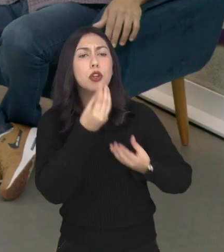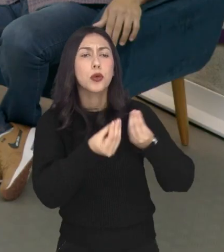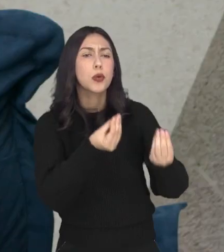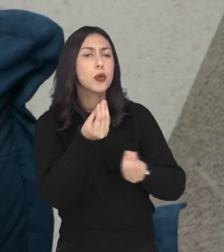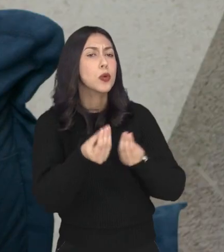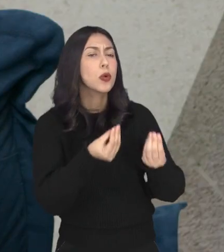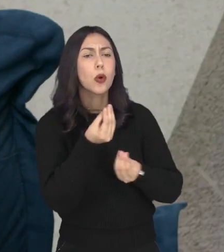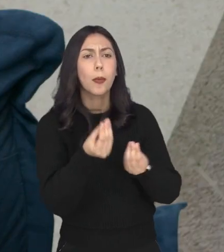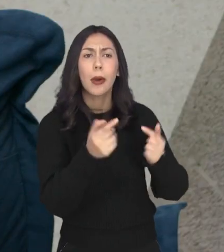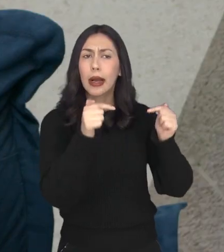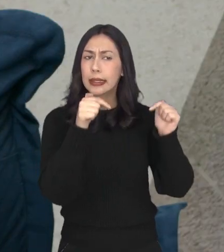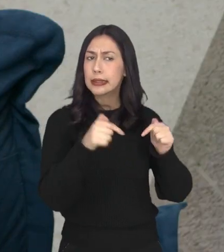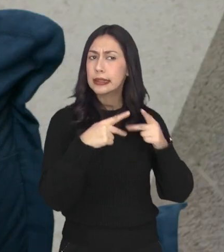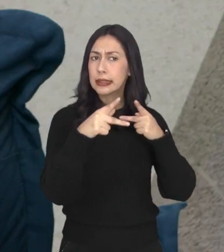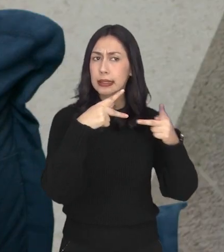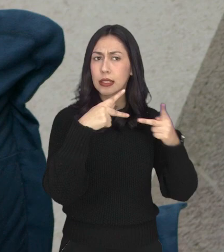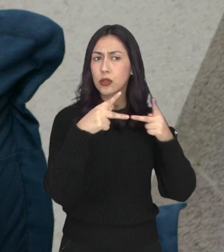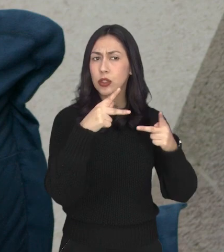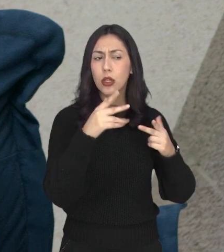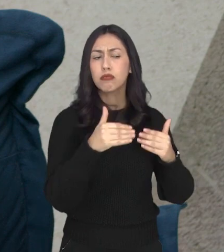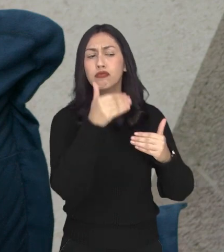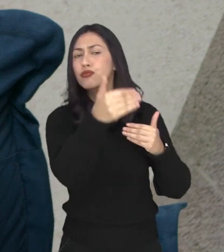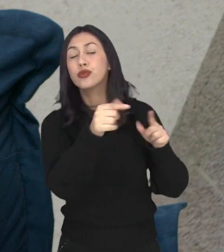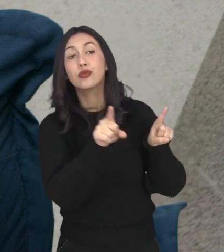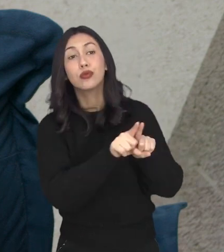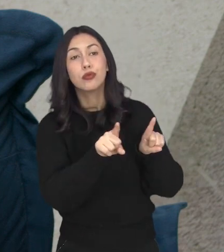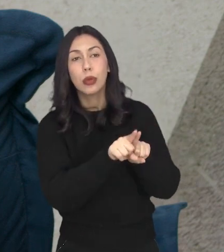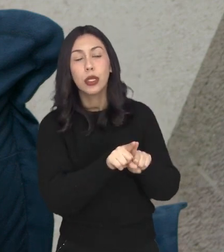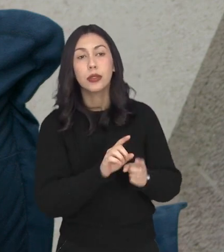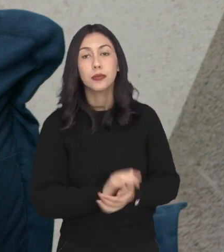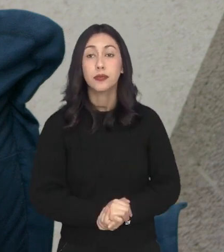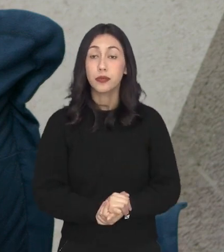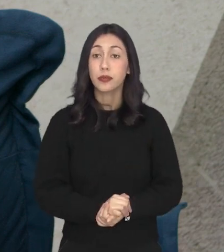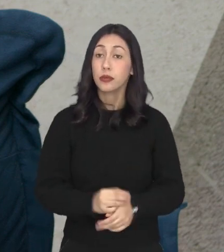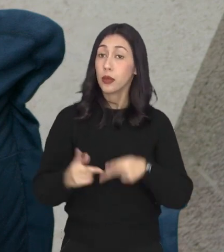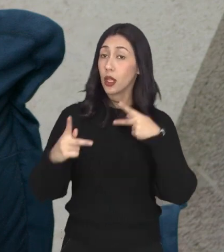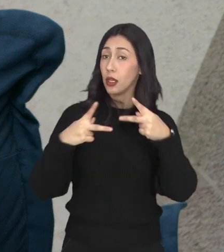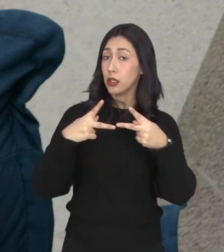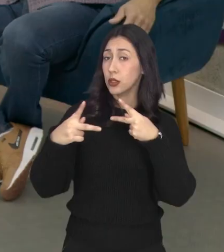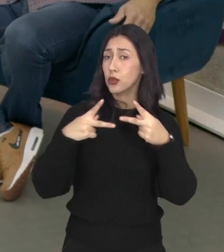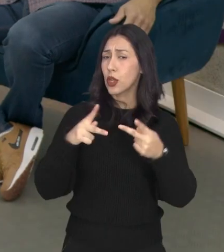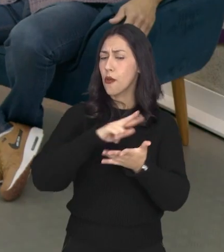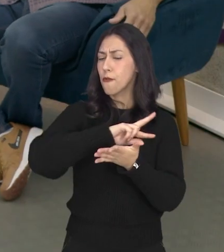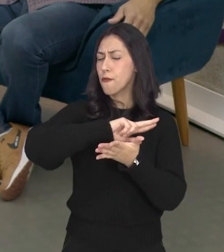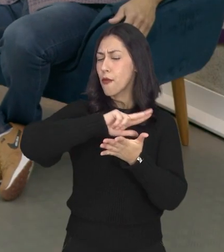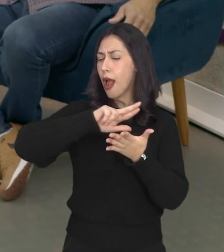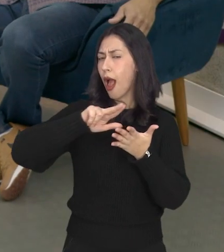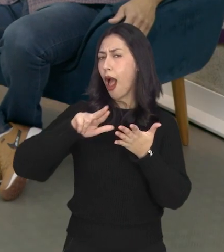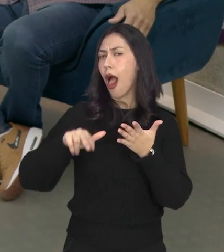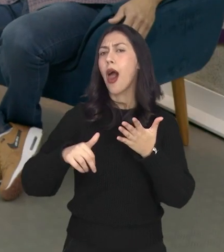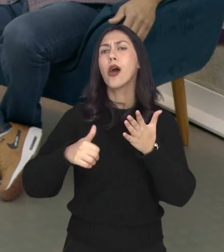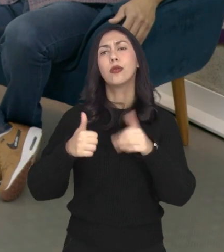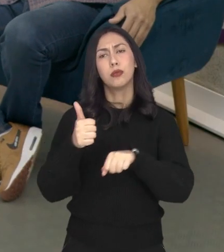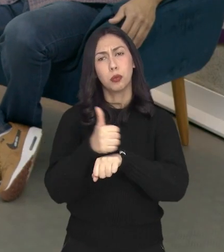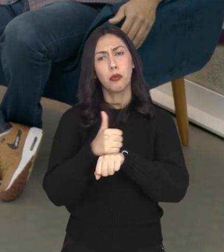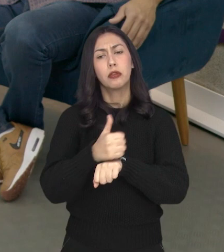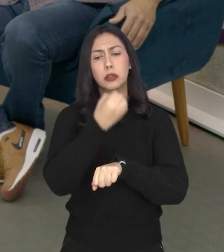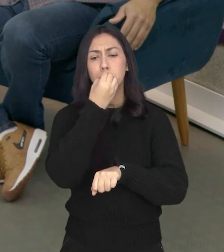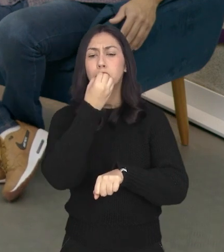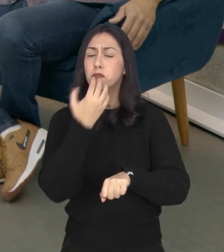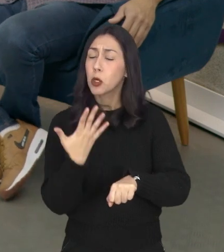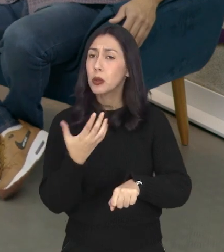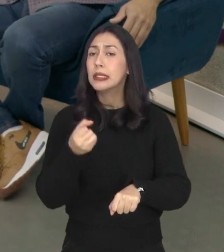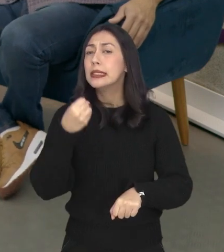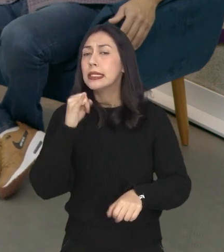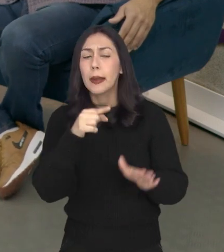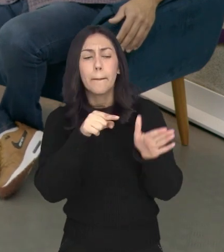está o mercado para esses jogadores? Aqui em São José e fora daqui? São José tem muito jogador bom. Se a